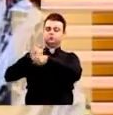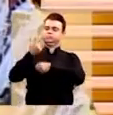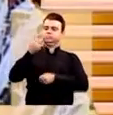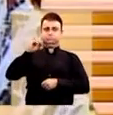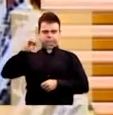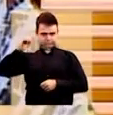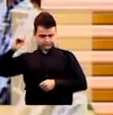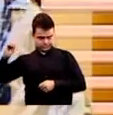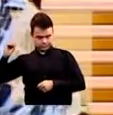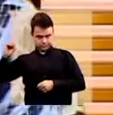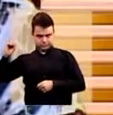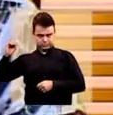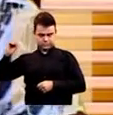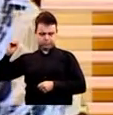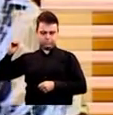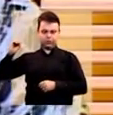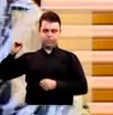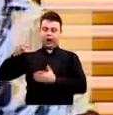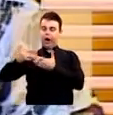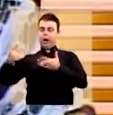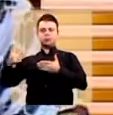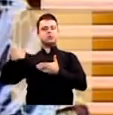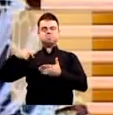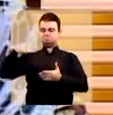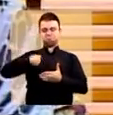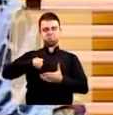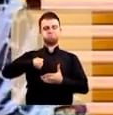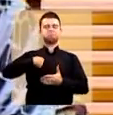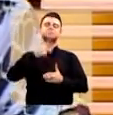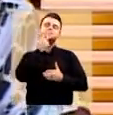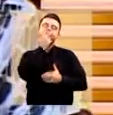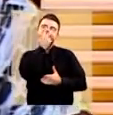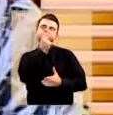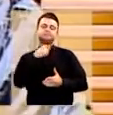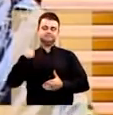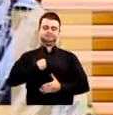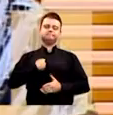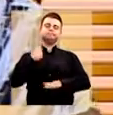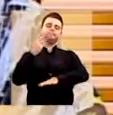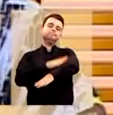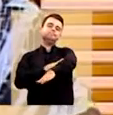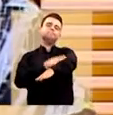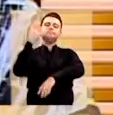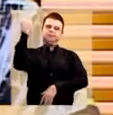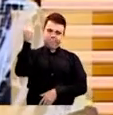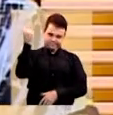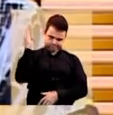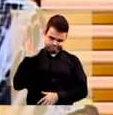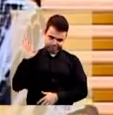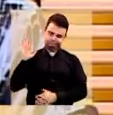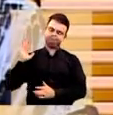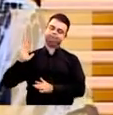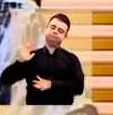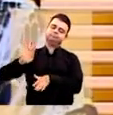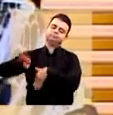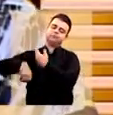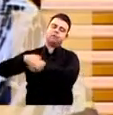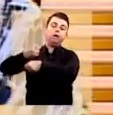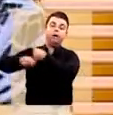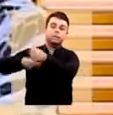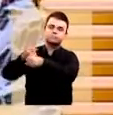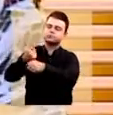ano 2000 e até o ano 2000 eu era branca. Eu era branca, né? E aí no ano 2000